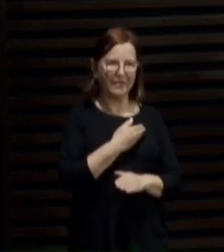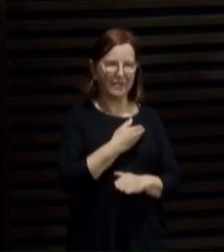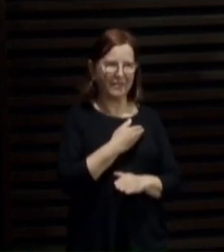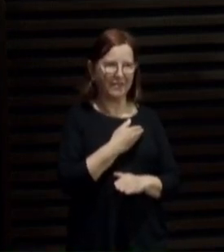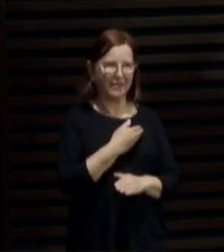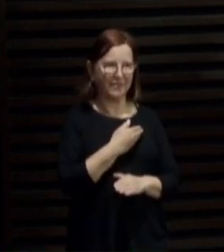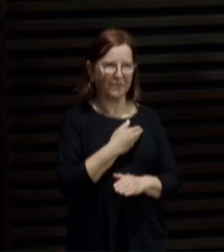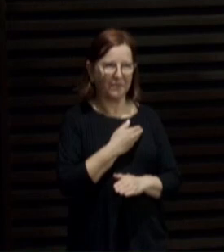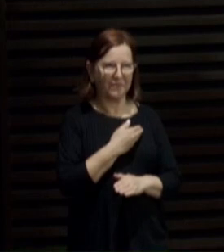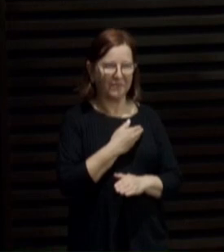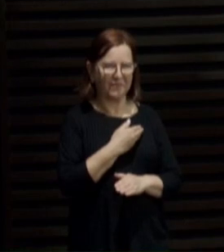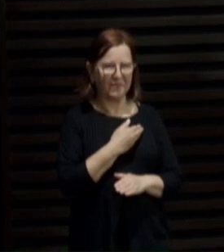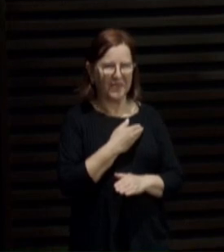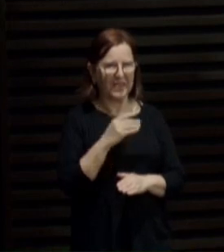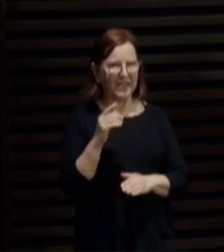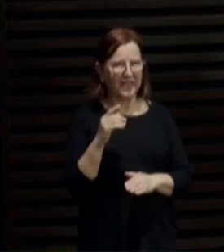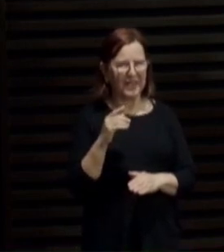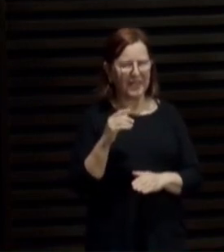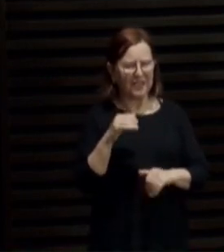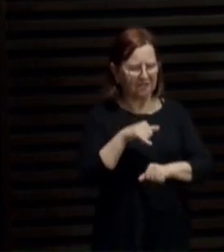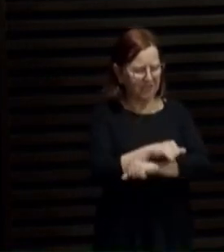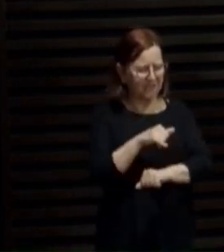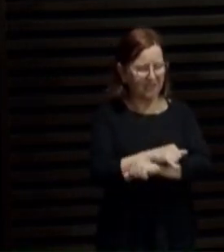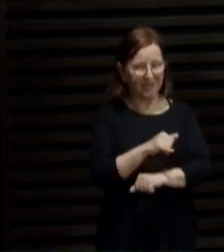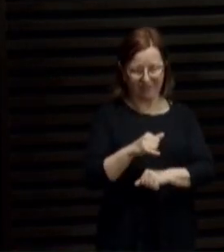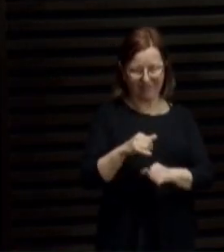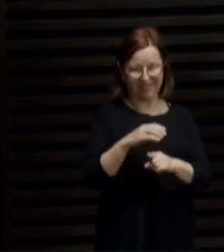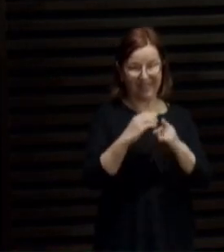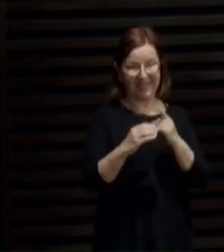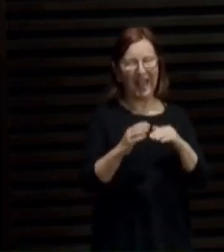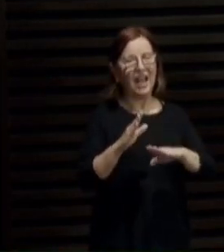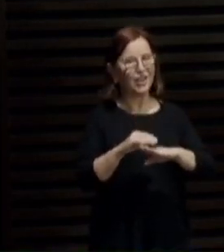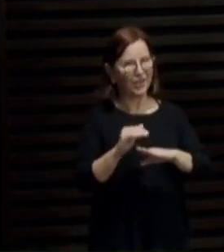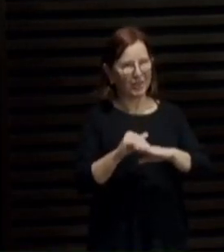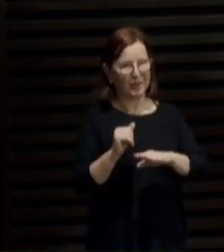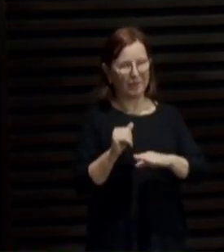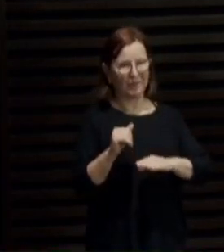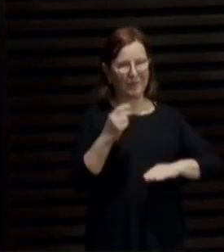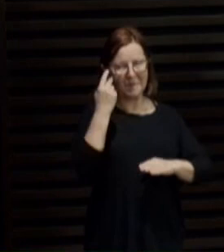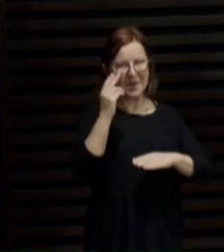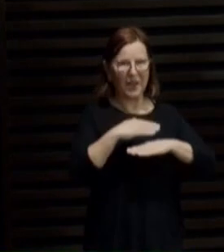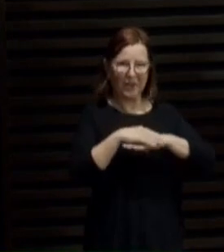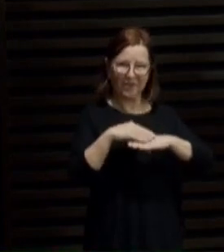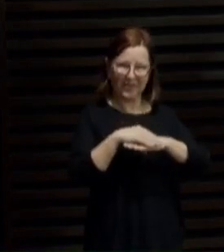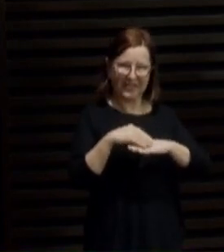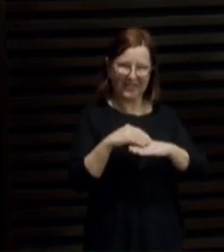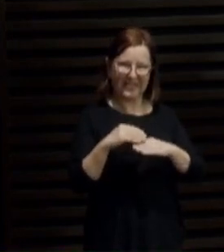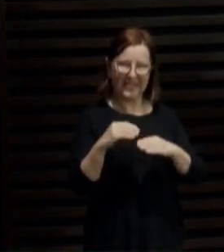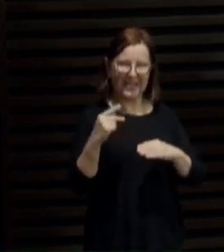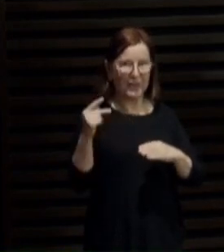havia se distanciado da igreja, não estava vindo mais e tal, e ele chamou para uma conversa na casa dele. Ele